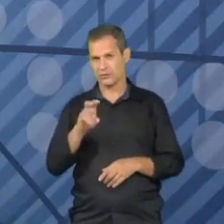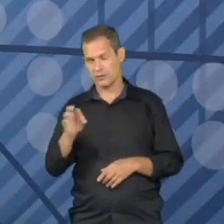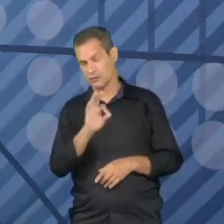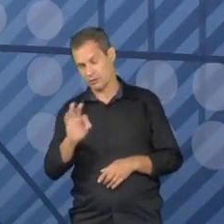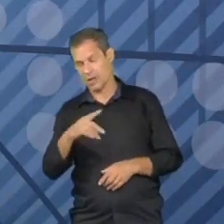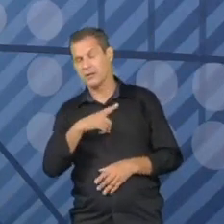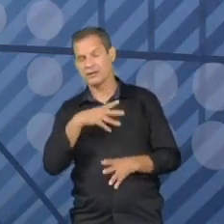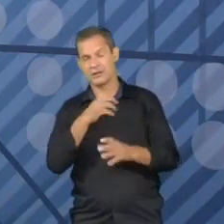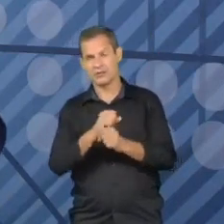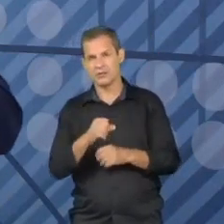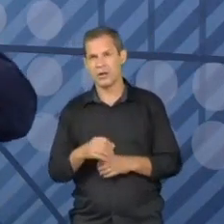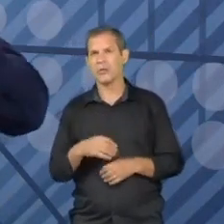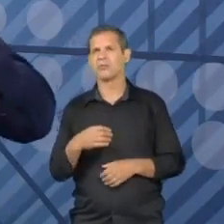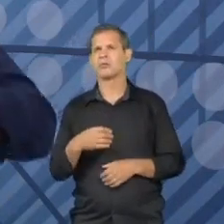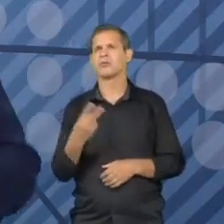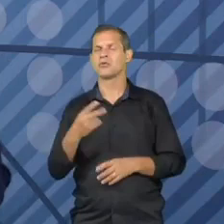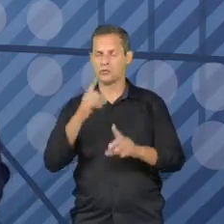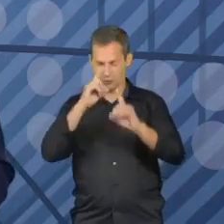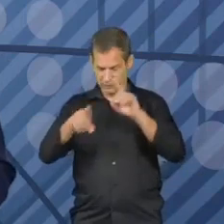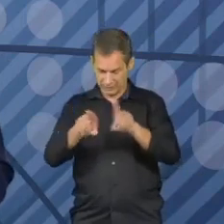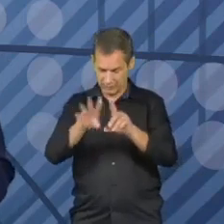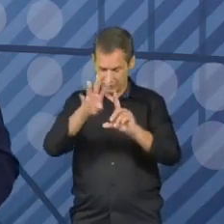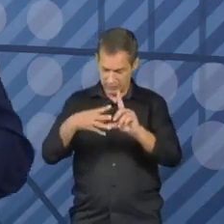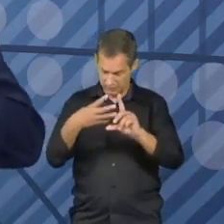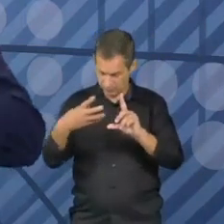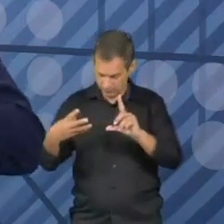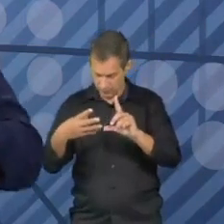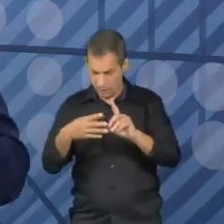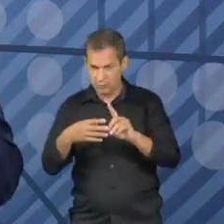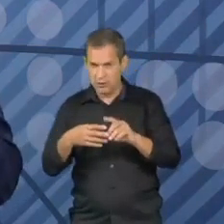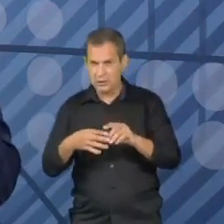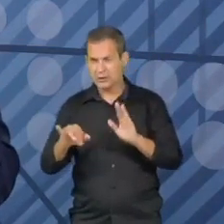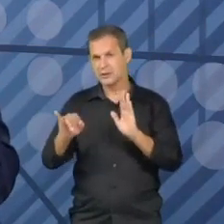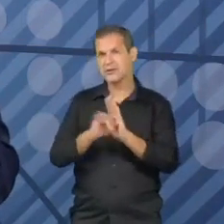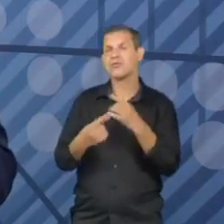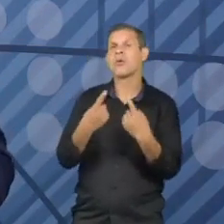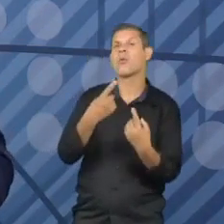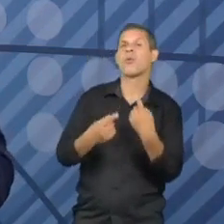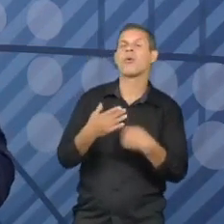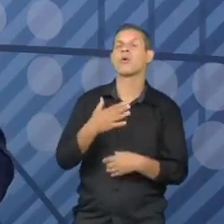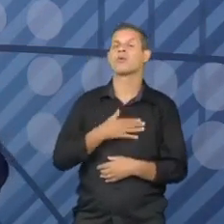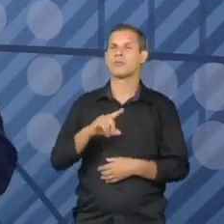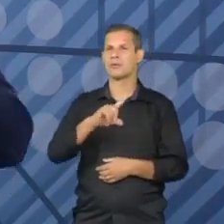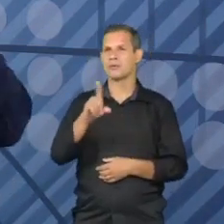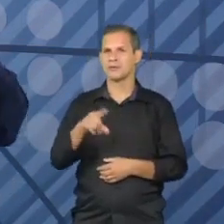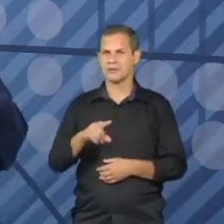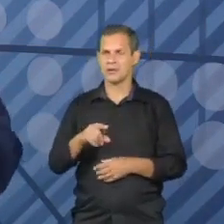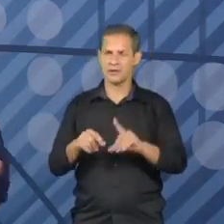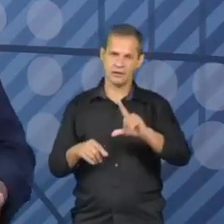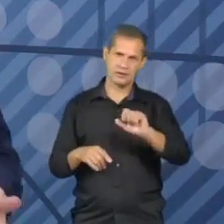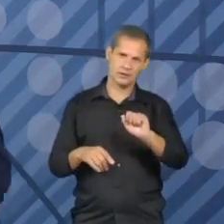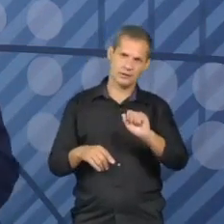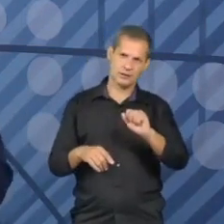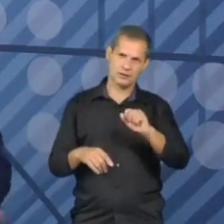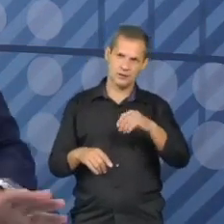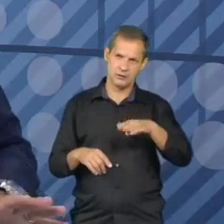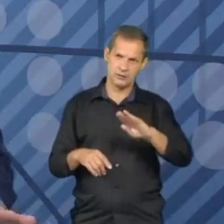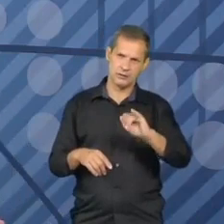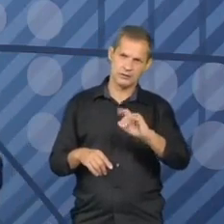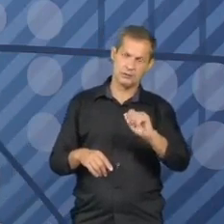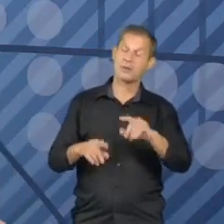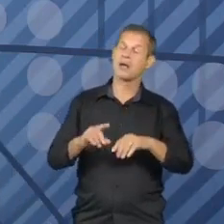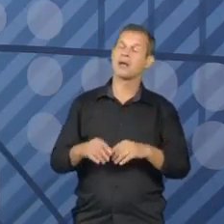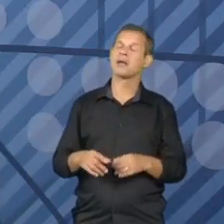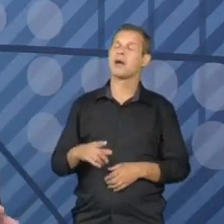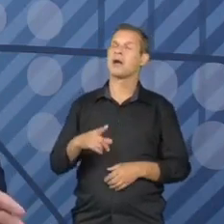então tem que somar esses dois dados. Levo para a tabela, descubro qual vai ser o meu Z-lambda e venho e coloco na fórmula.